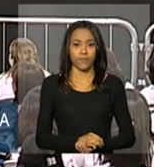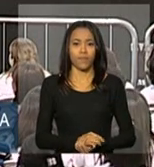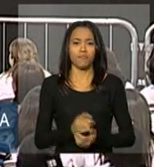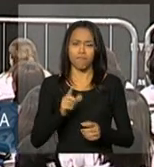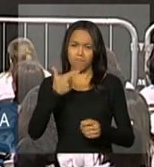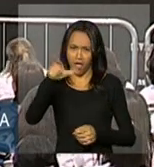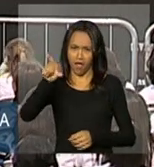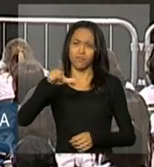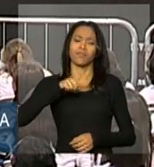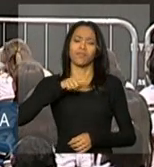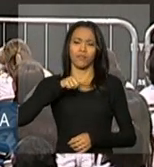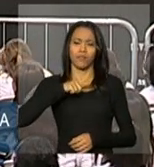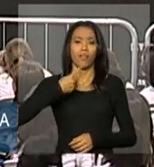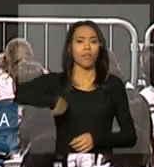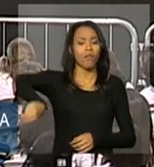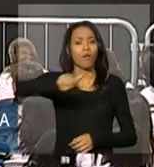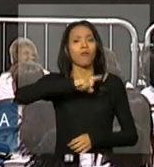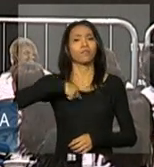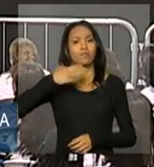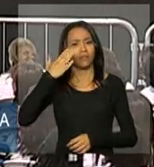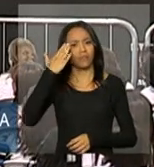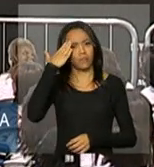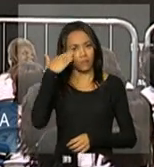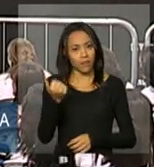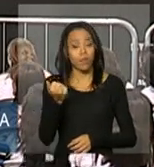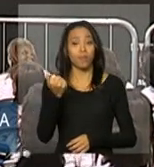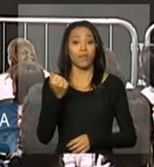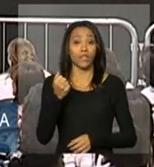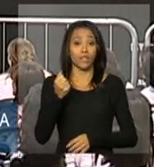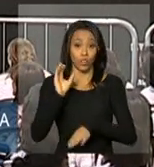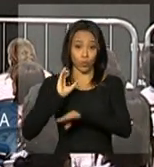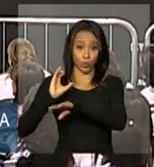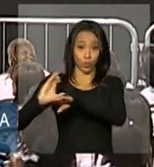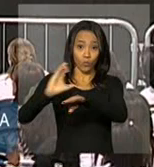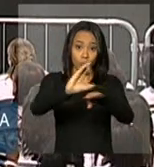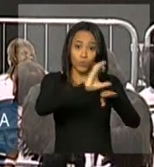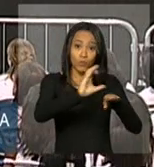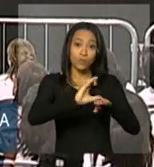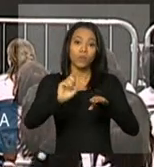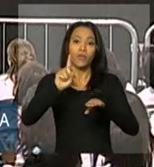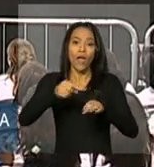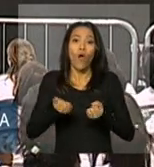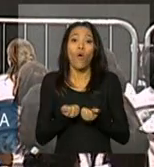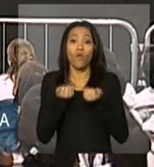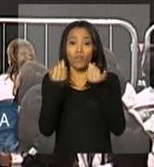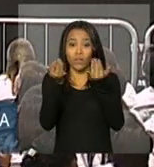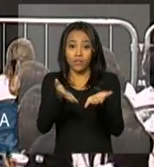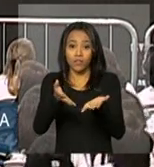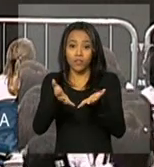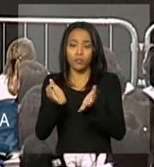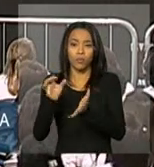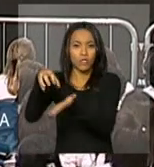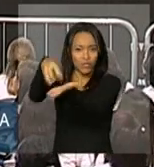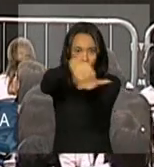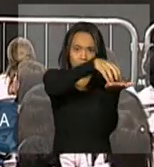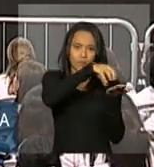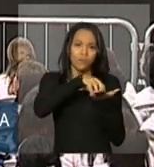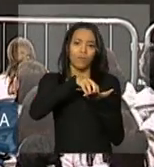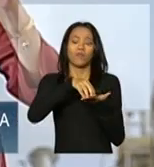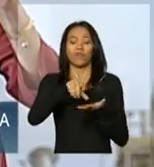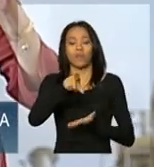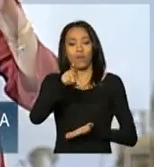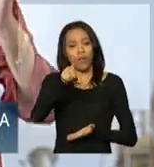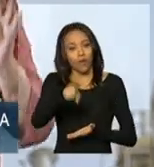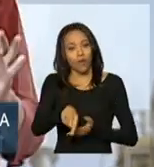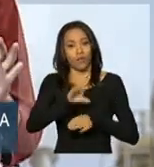nós sabemos que os cursos oferecidos são cursos